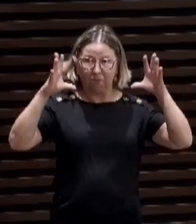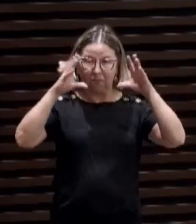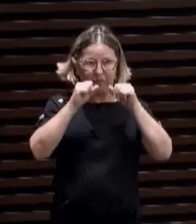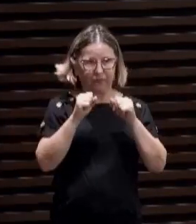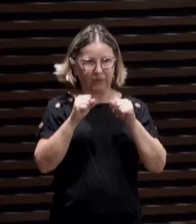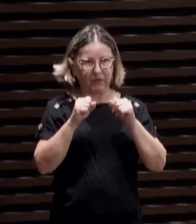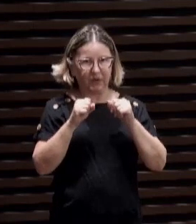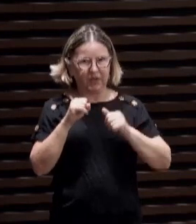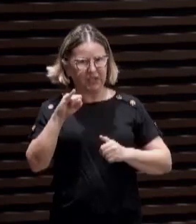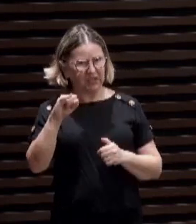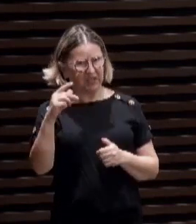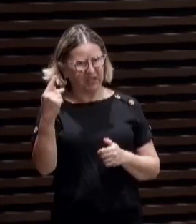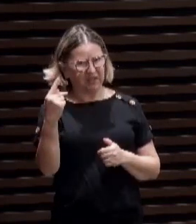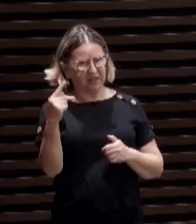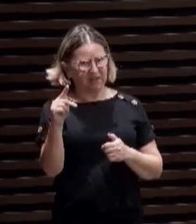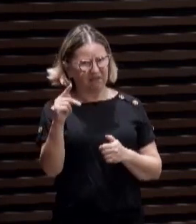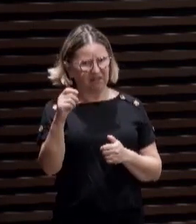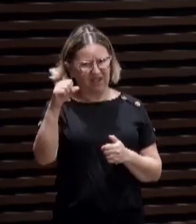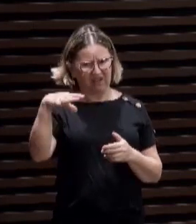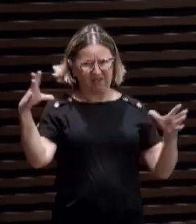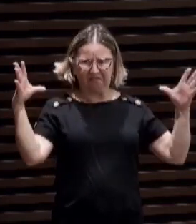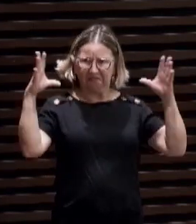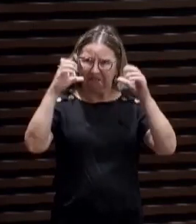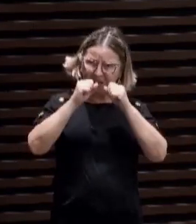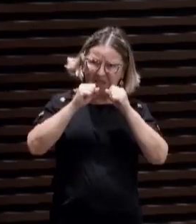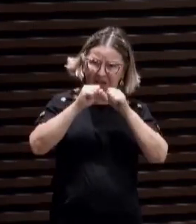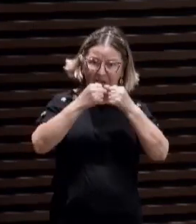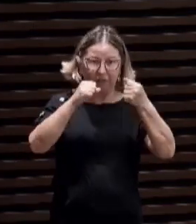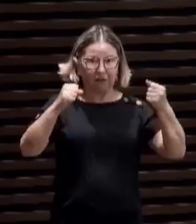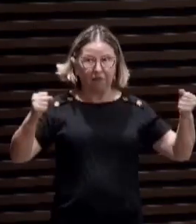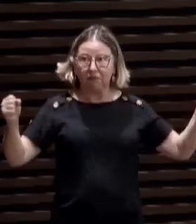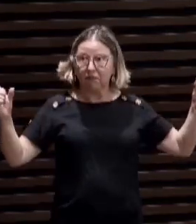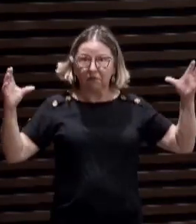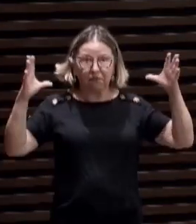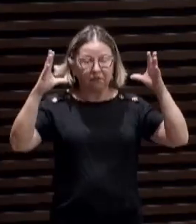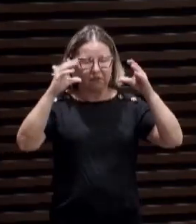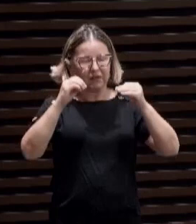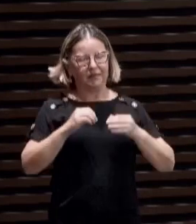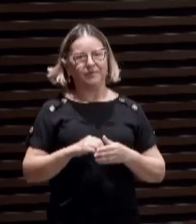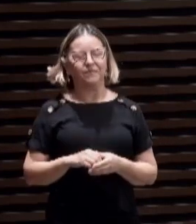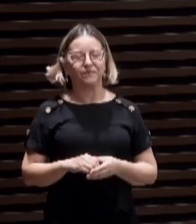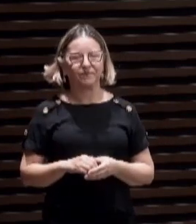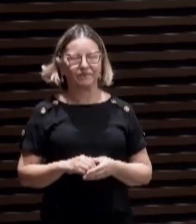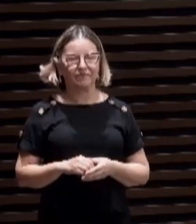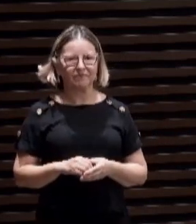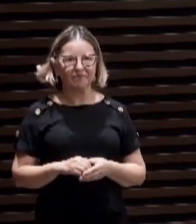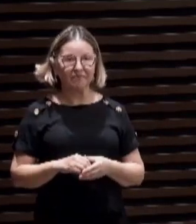sejam trevas, que grandes trevas serão. Ele está falando aqui de